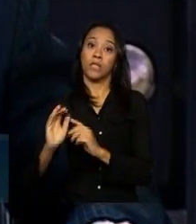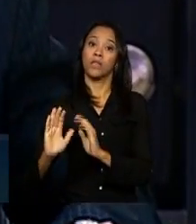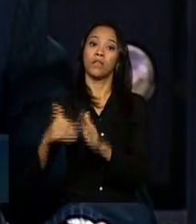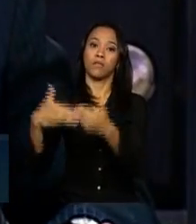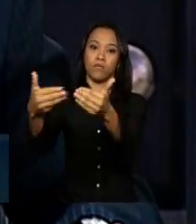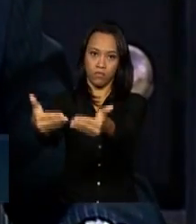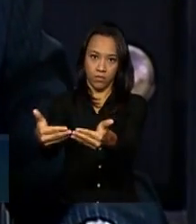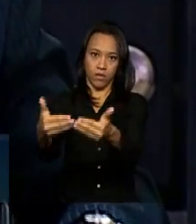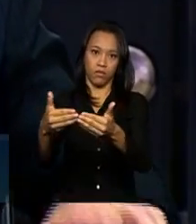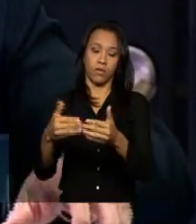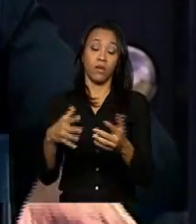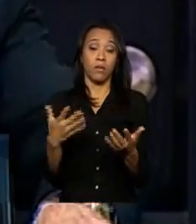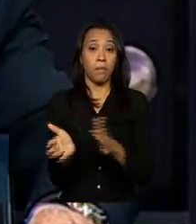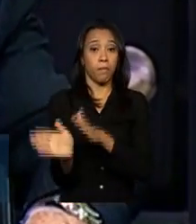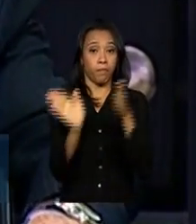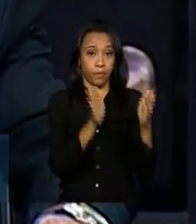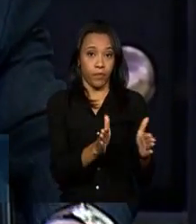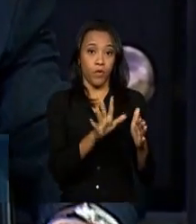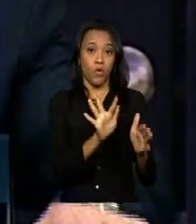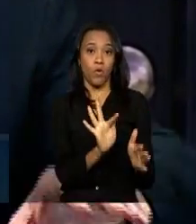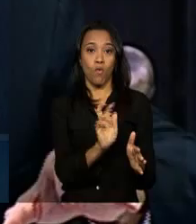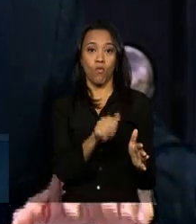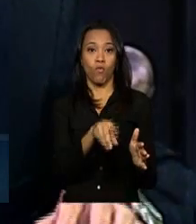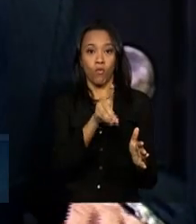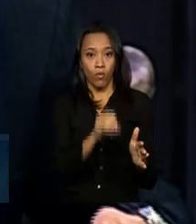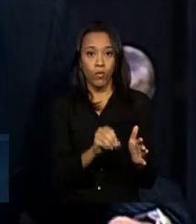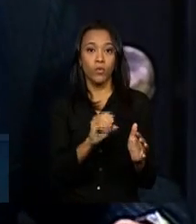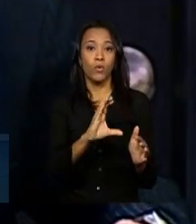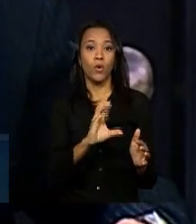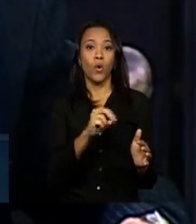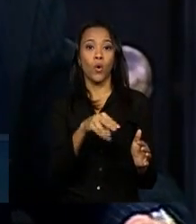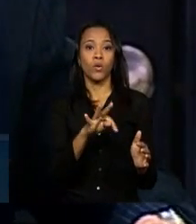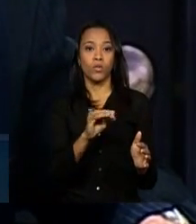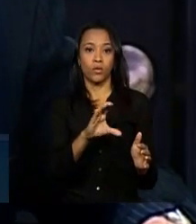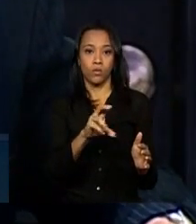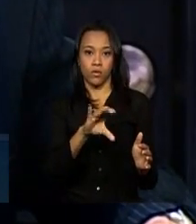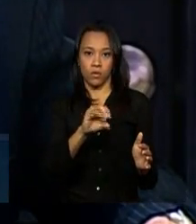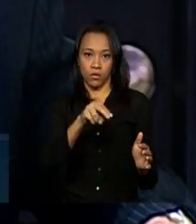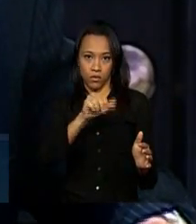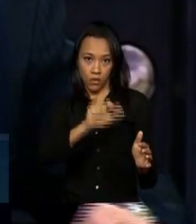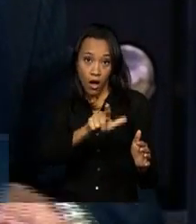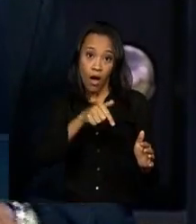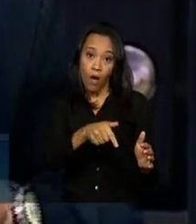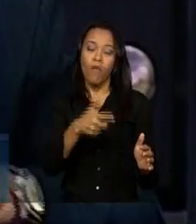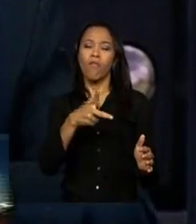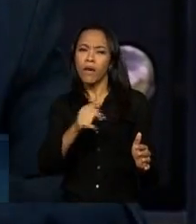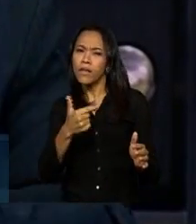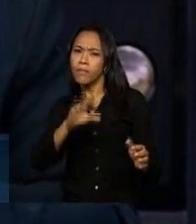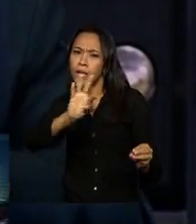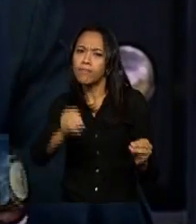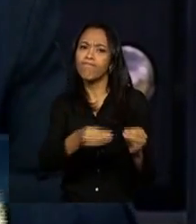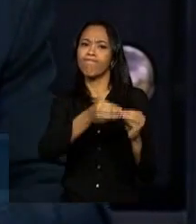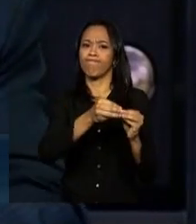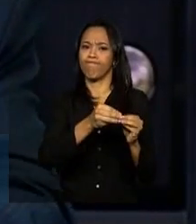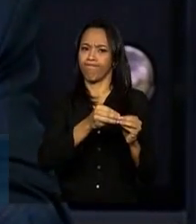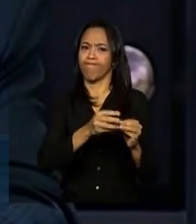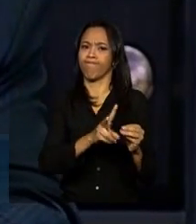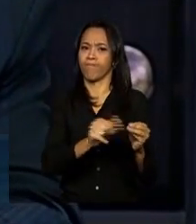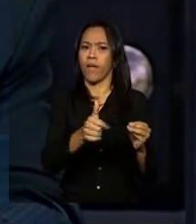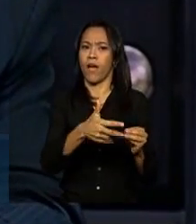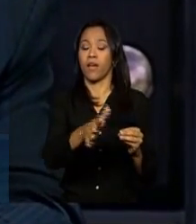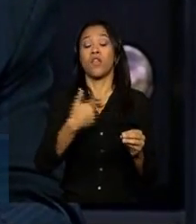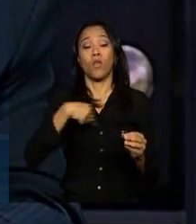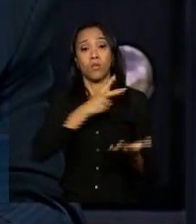Fundos constitucionais eles vão ter um incremento Nossa expectativa é de manter esse mesmo valor de